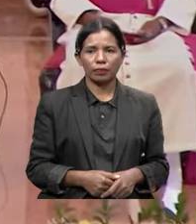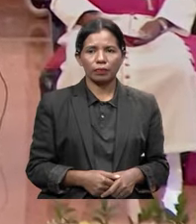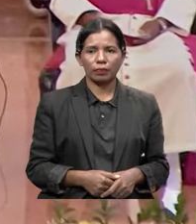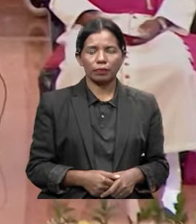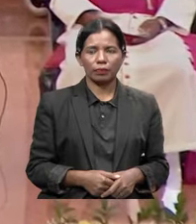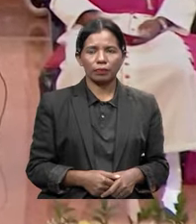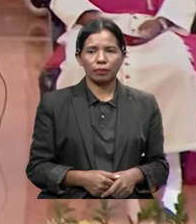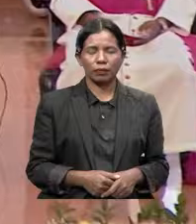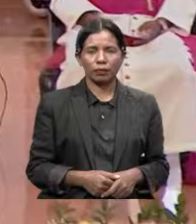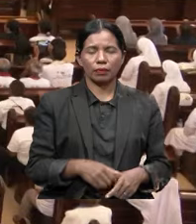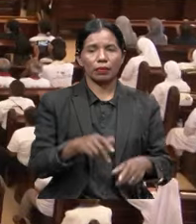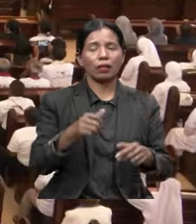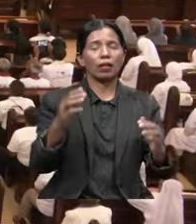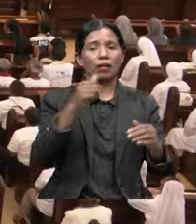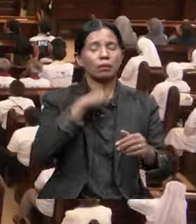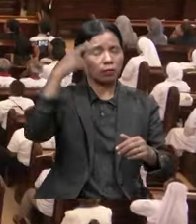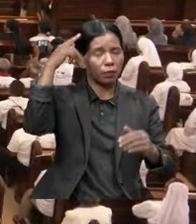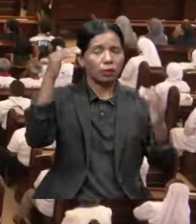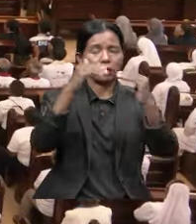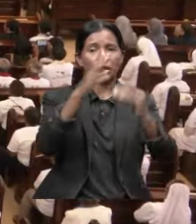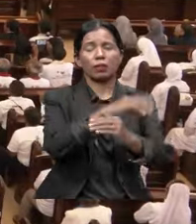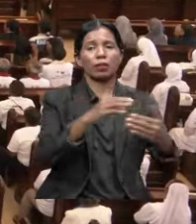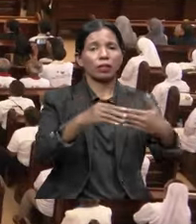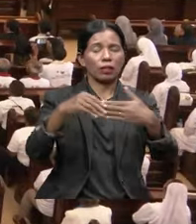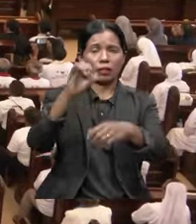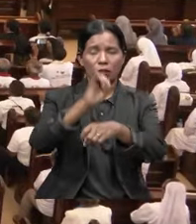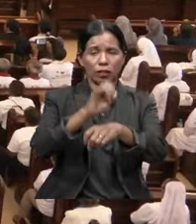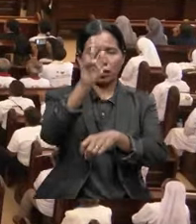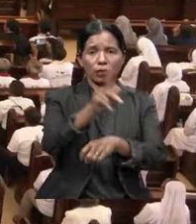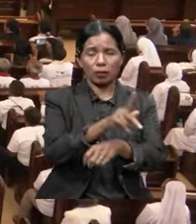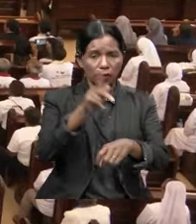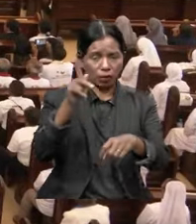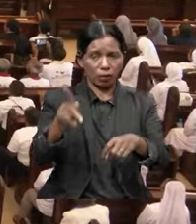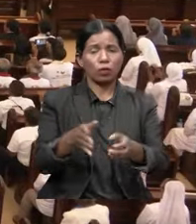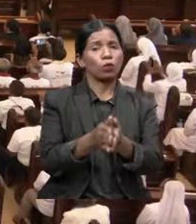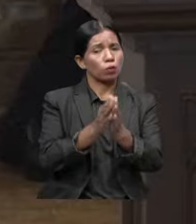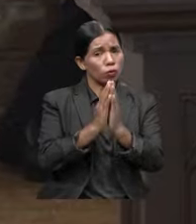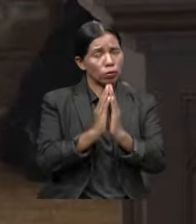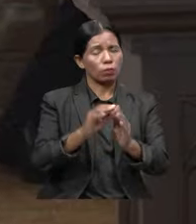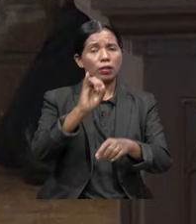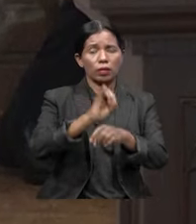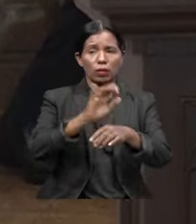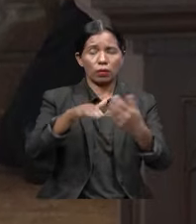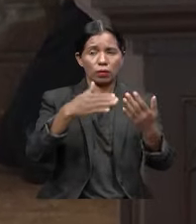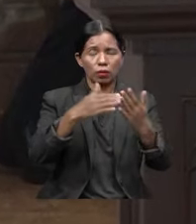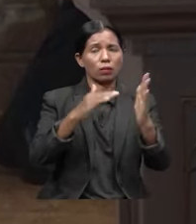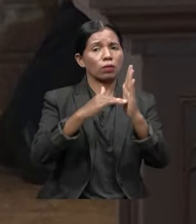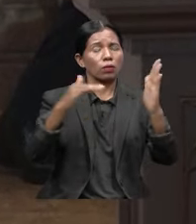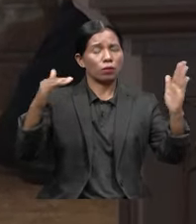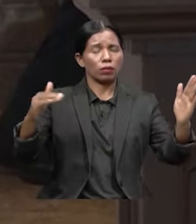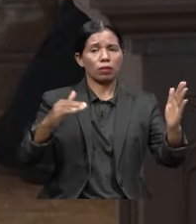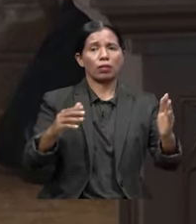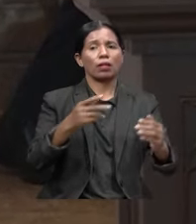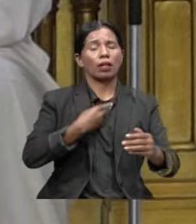No catequista Sira e a Igreja Catedral Lili, líder máximo Igreja Católica Romana, né? O suba igreja local atu luta contra a halo